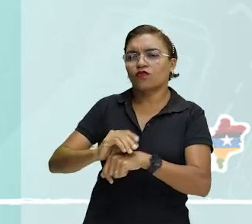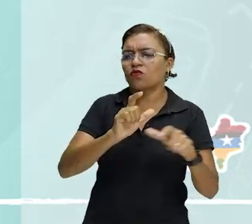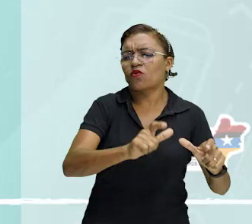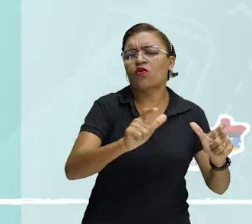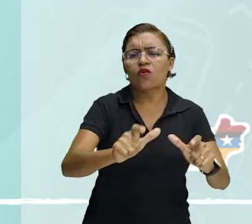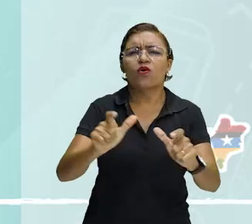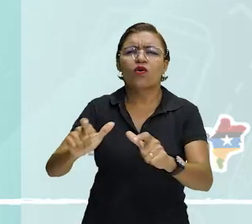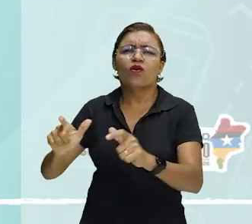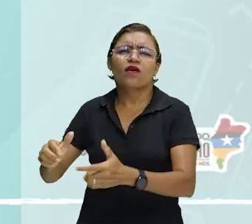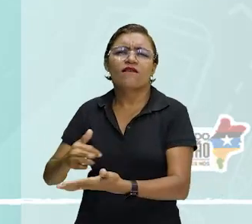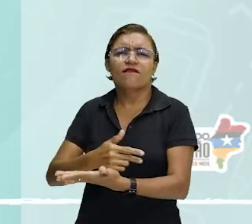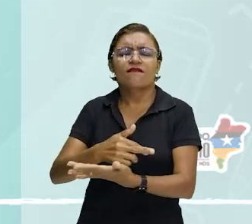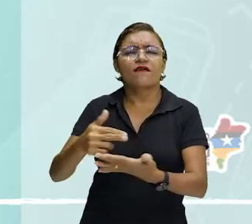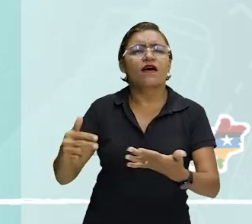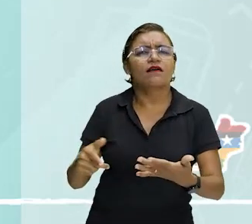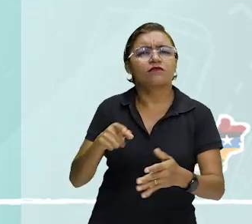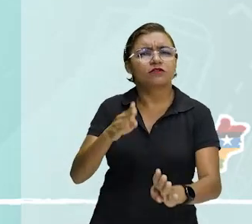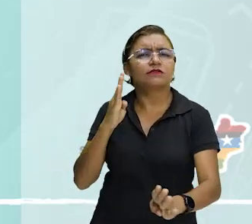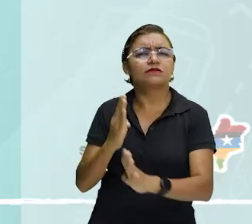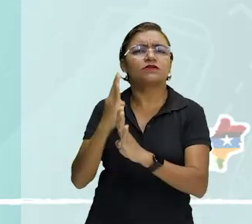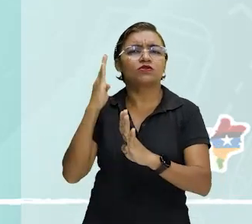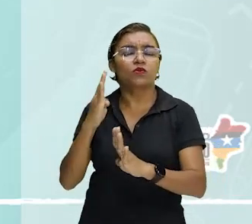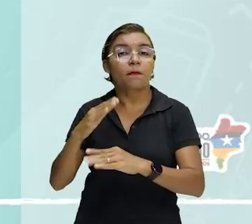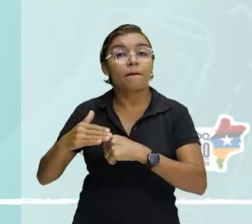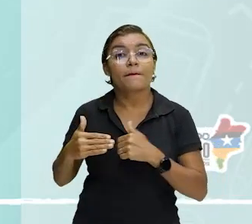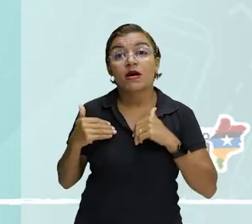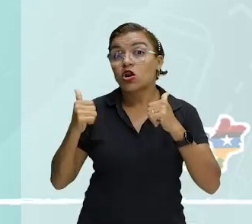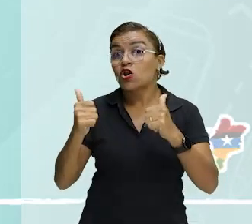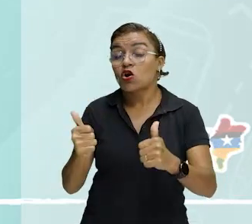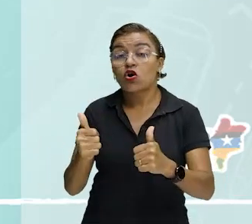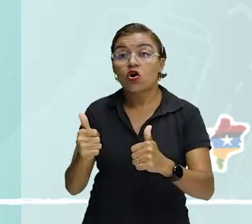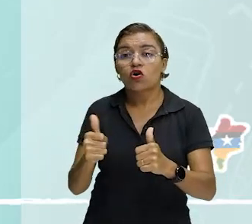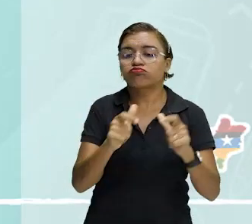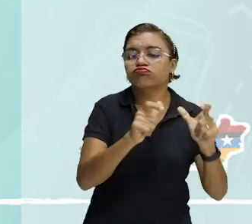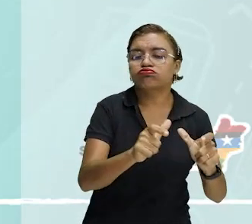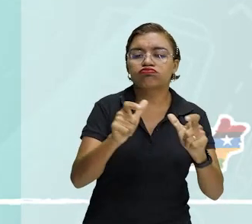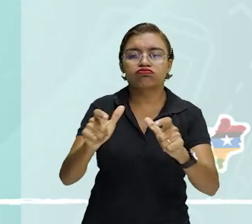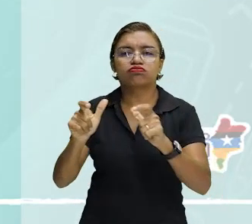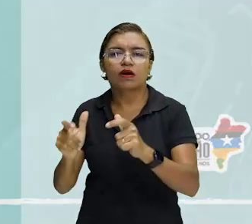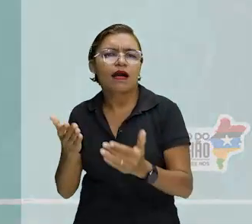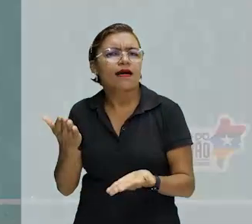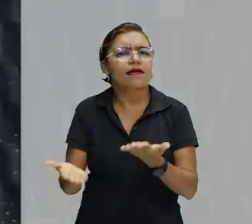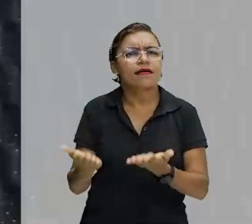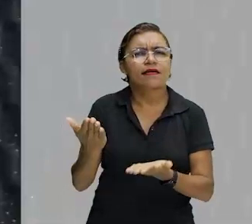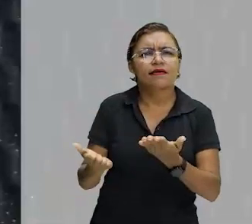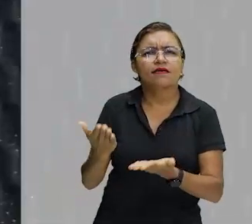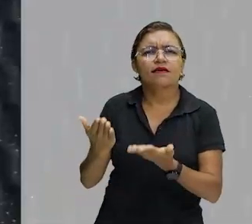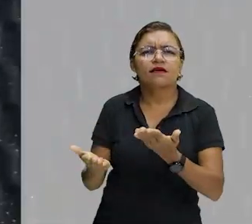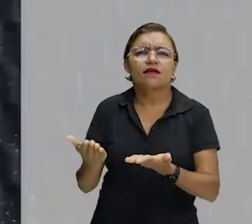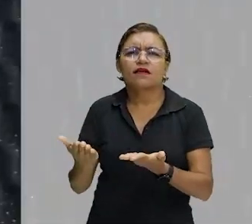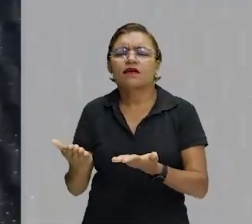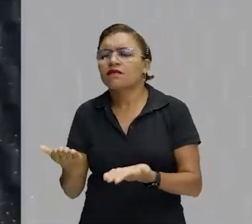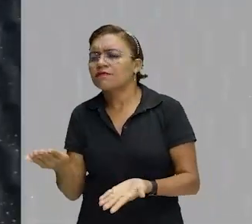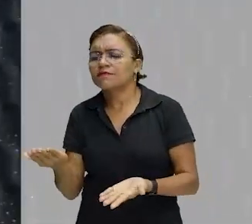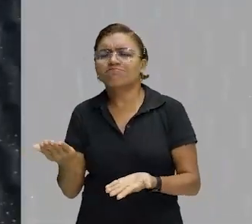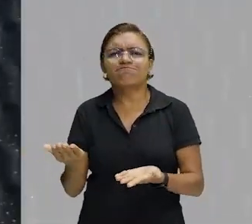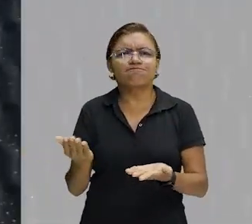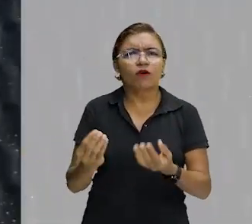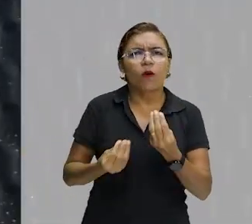e descubram qual é a melhor posição que você achou para criar essa noção de equilíbrio, ausência,